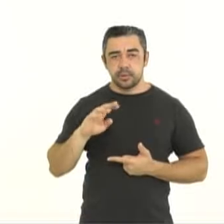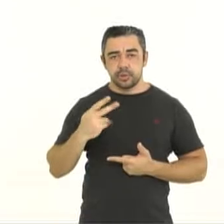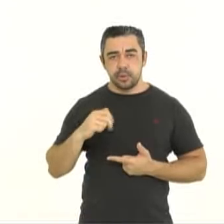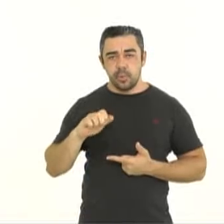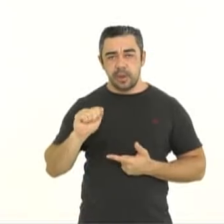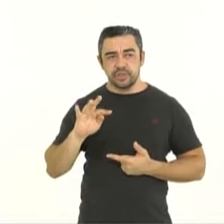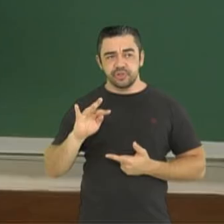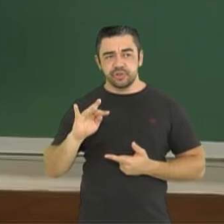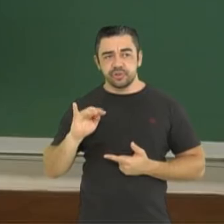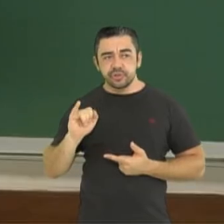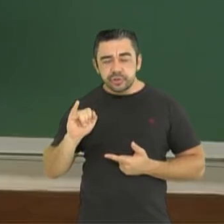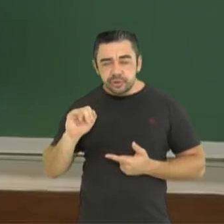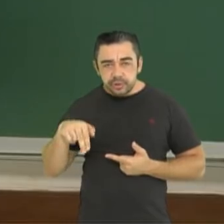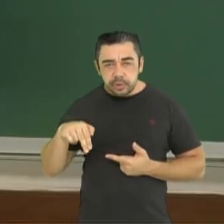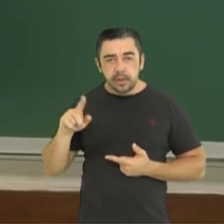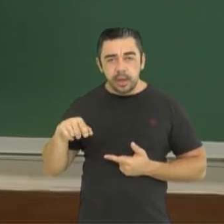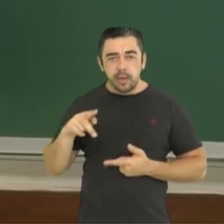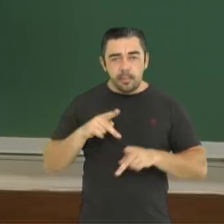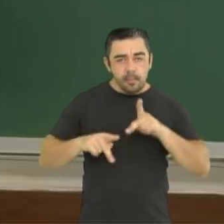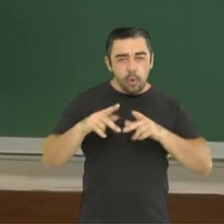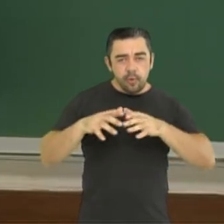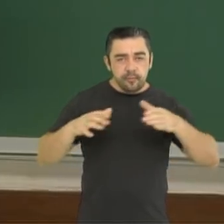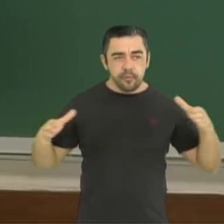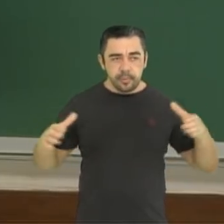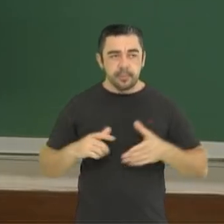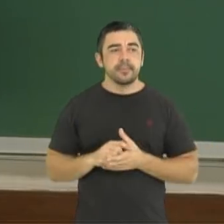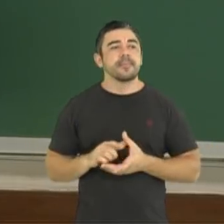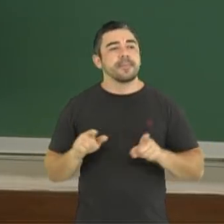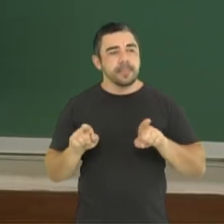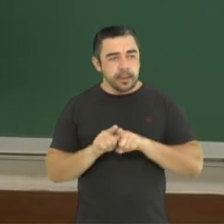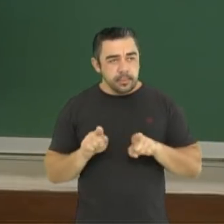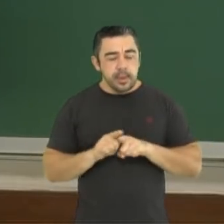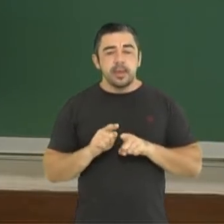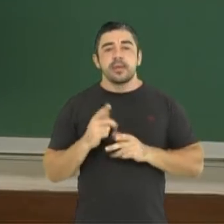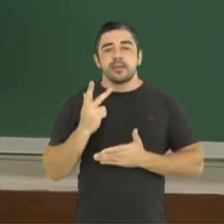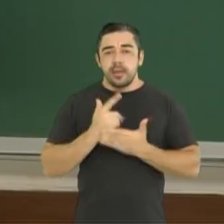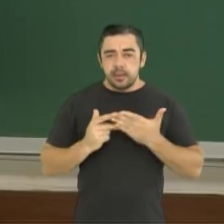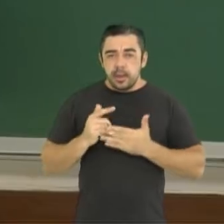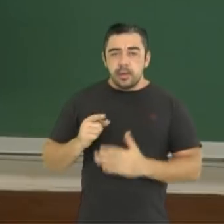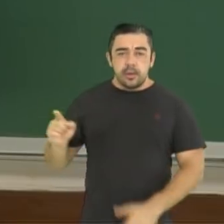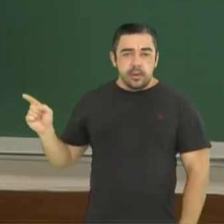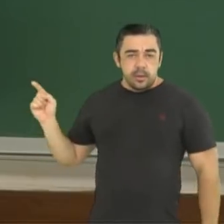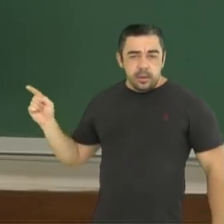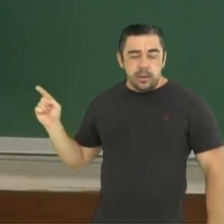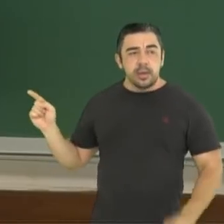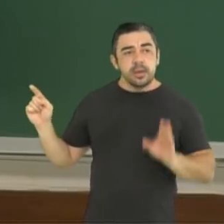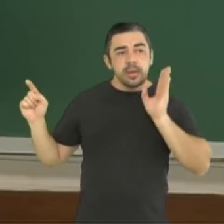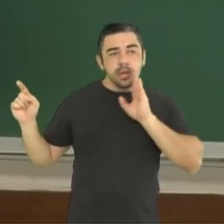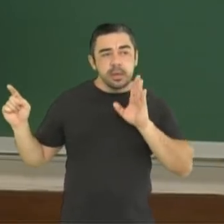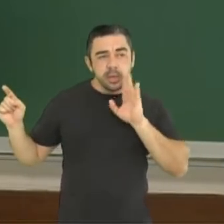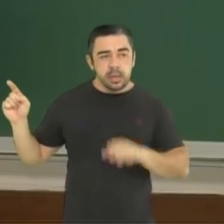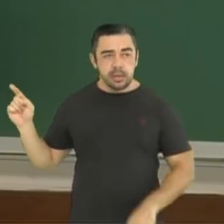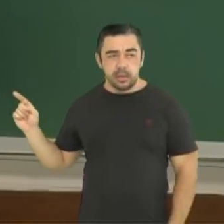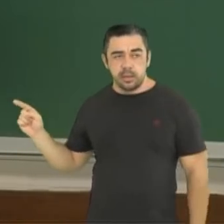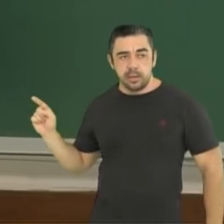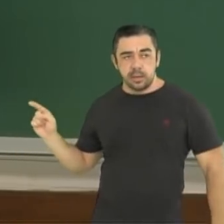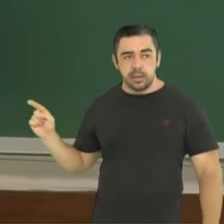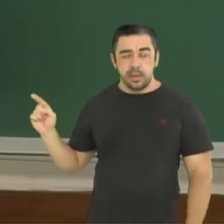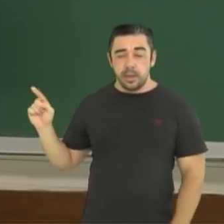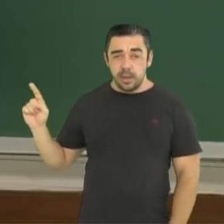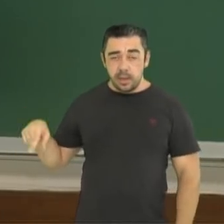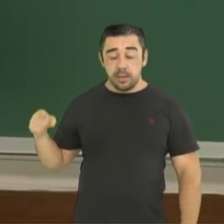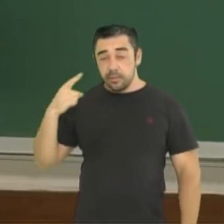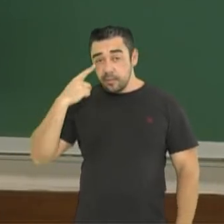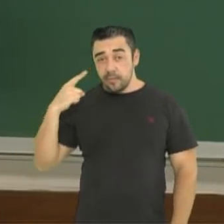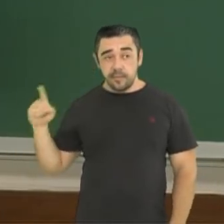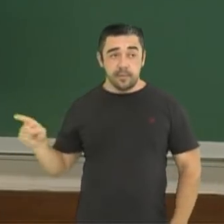Macheualtin, que eram os plebeus. Olha lá, aqui também tem uma representação, uma coisa bem bacana. Nessa representação,